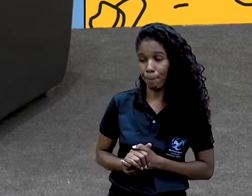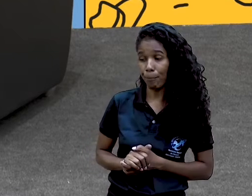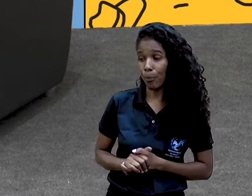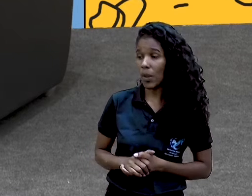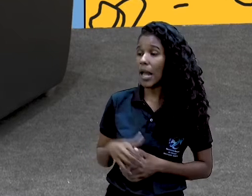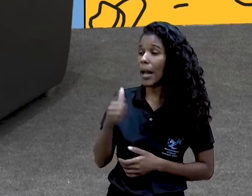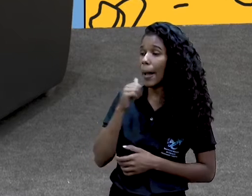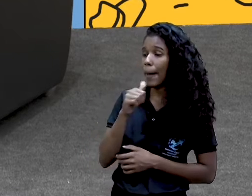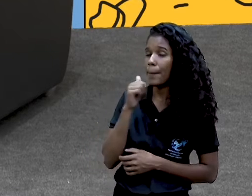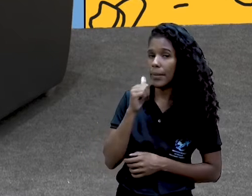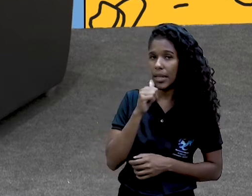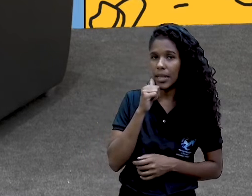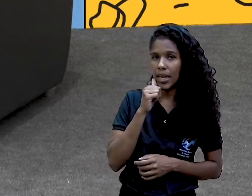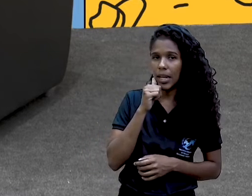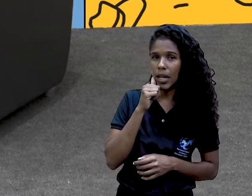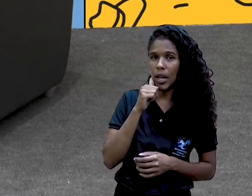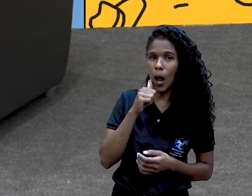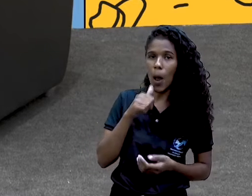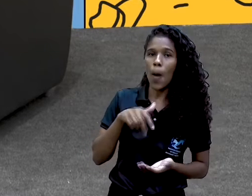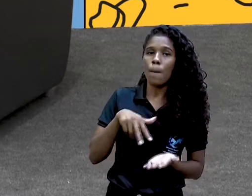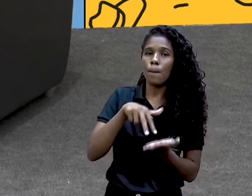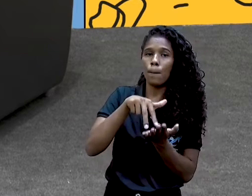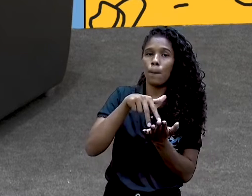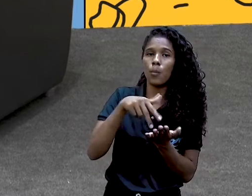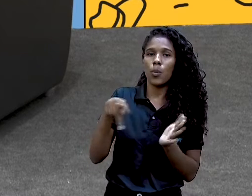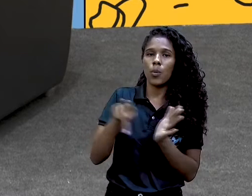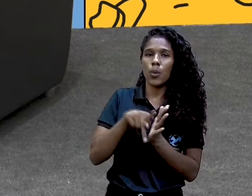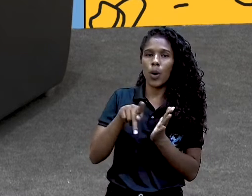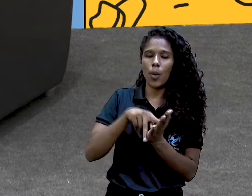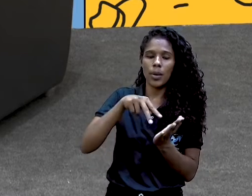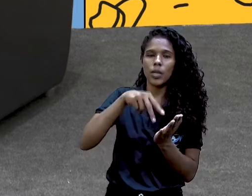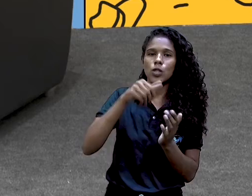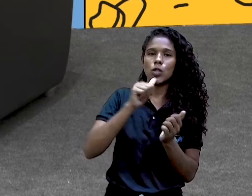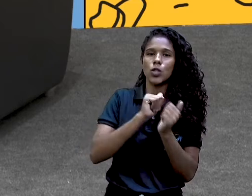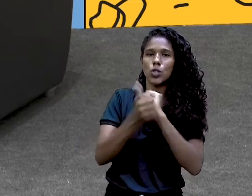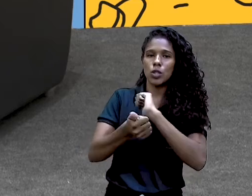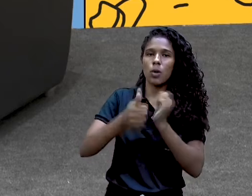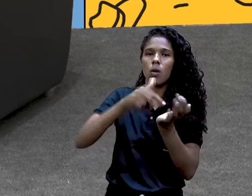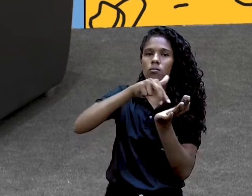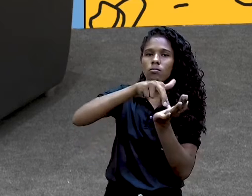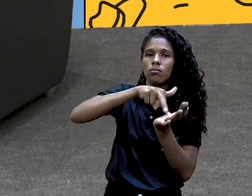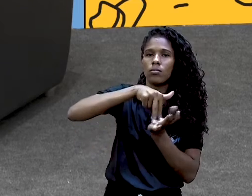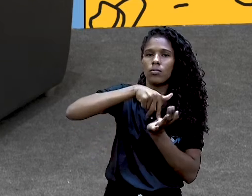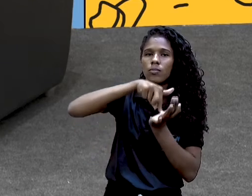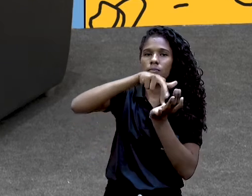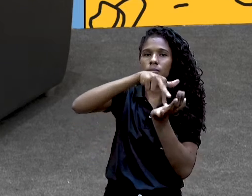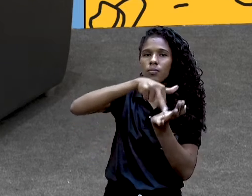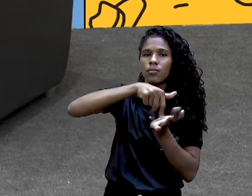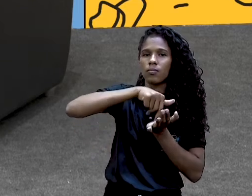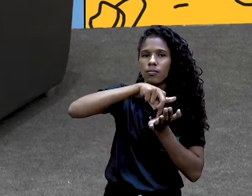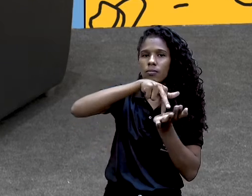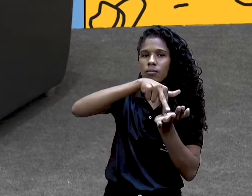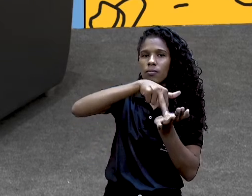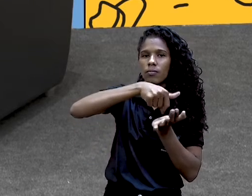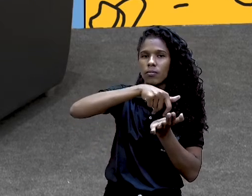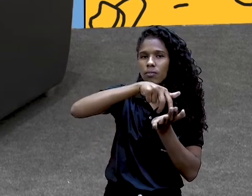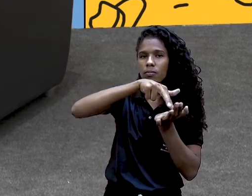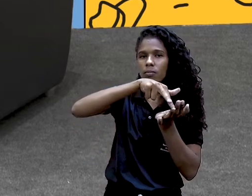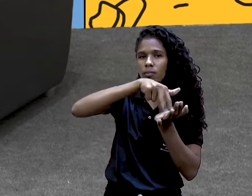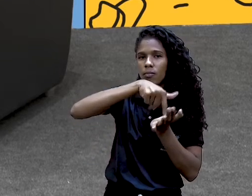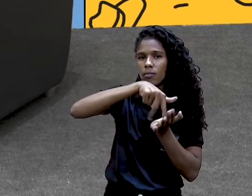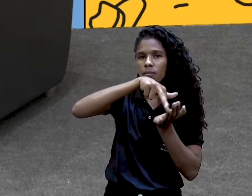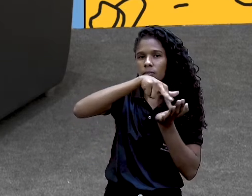ou menos, né? A fadinha, ela é uma menina que, indo contra as regras, conseguiu levar o skate,